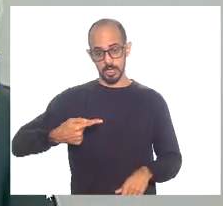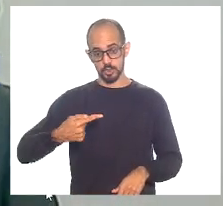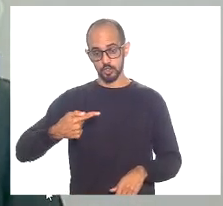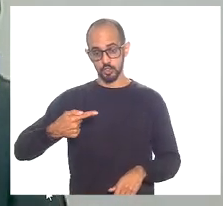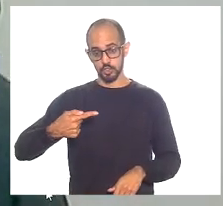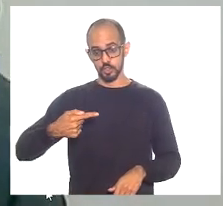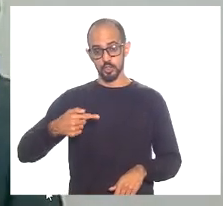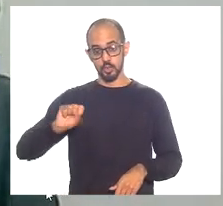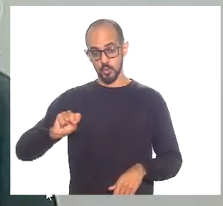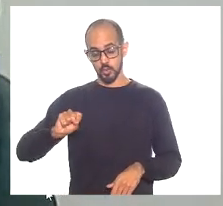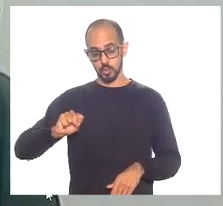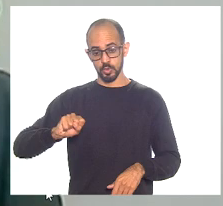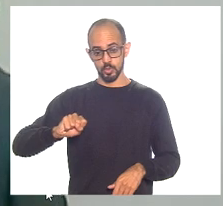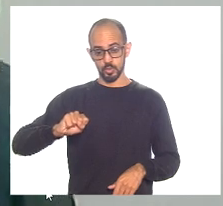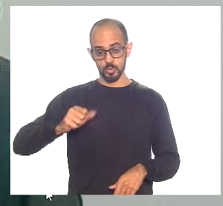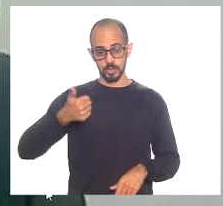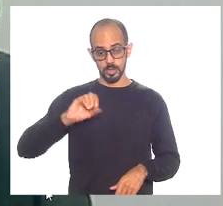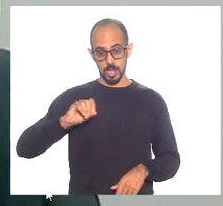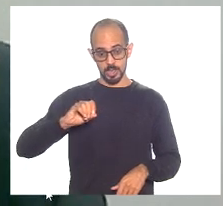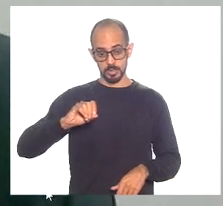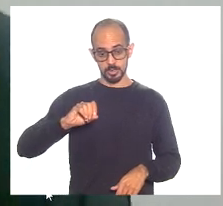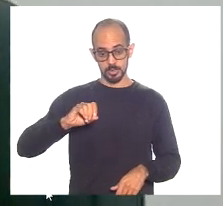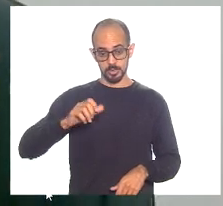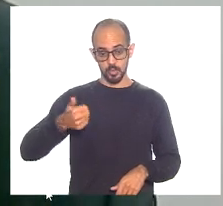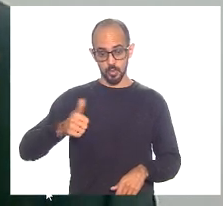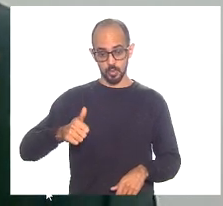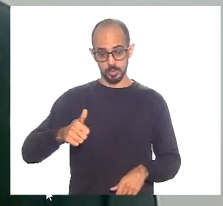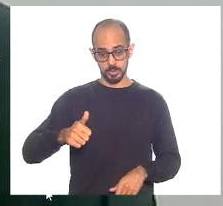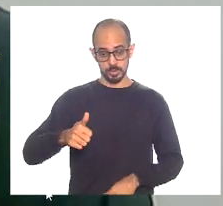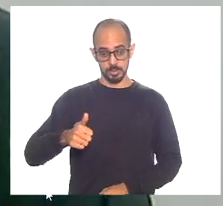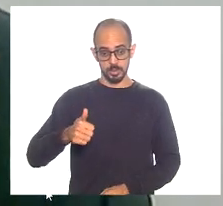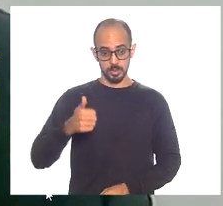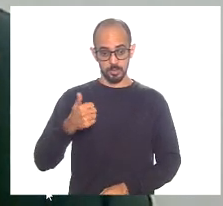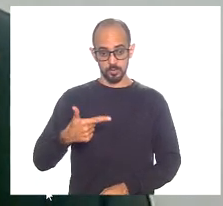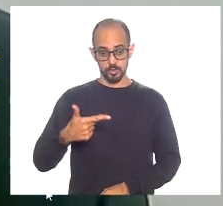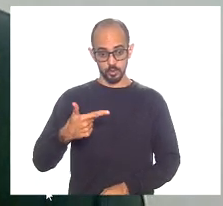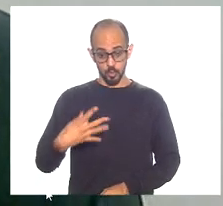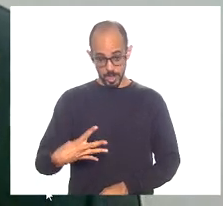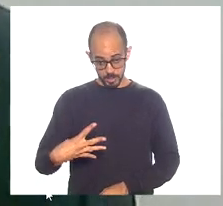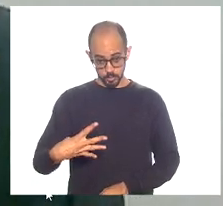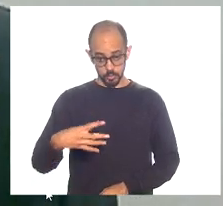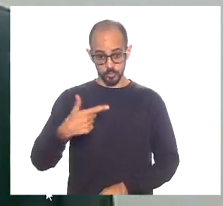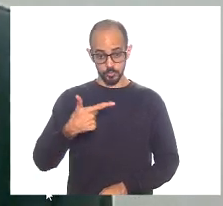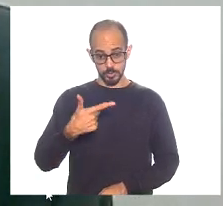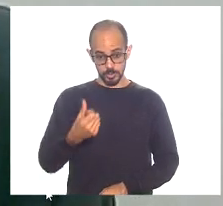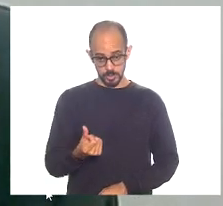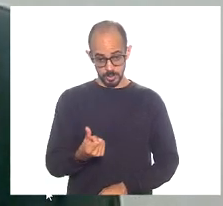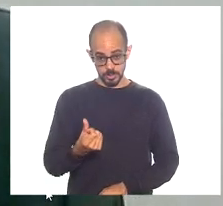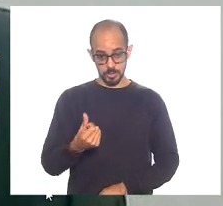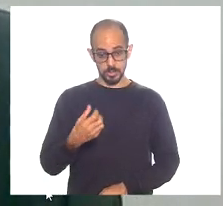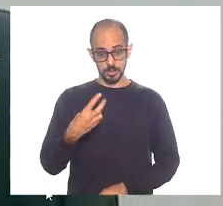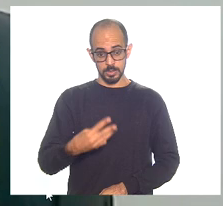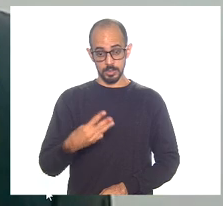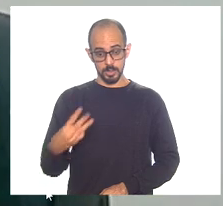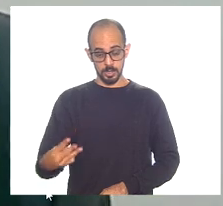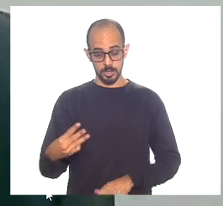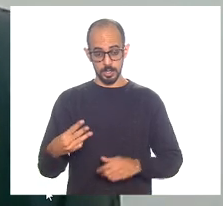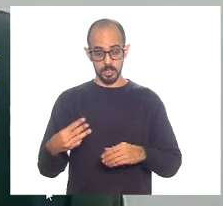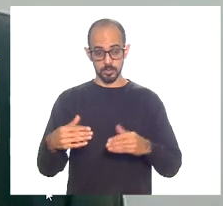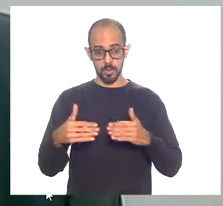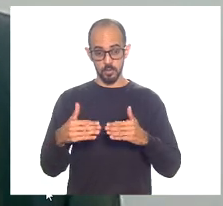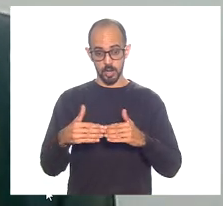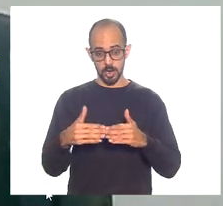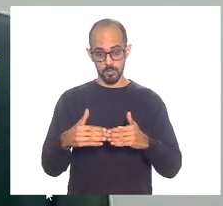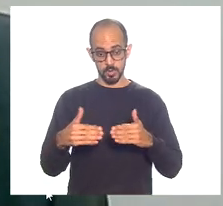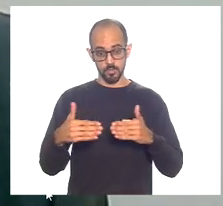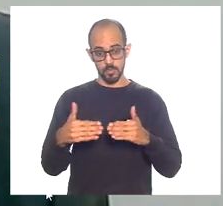7, 8, 10, 11, 24, 26 e 33.